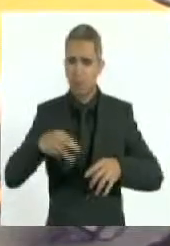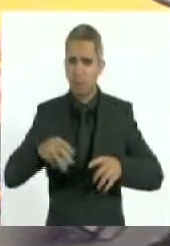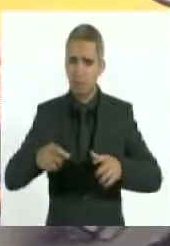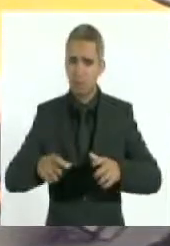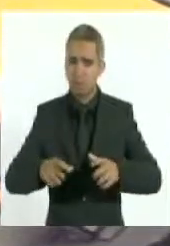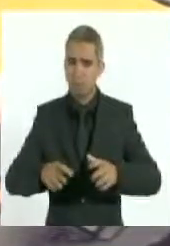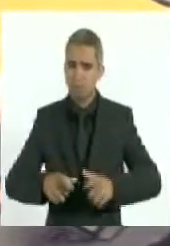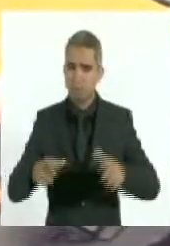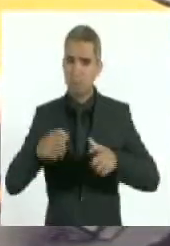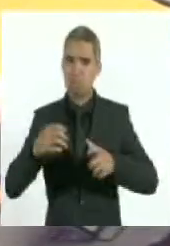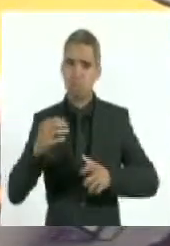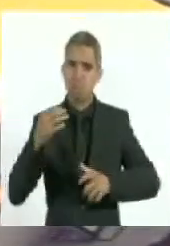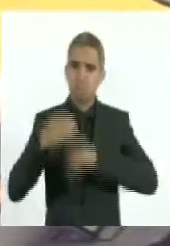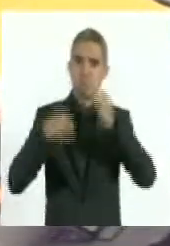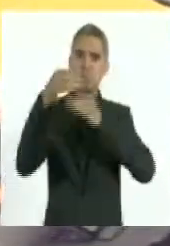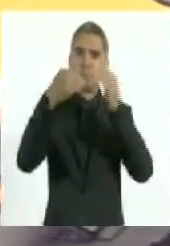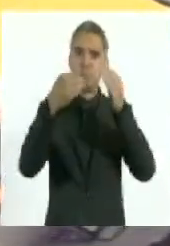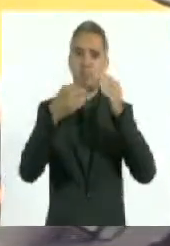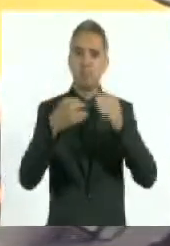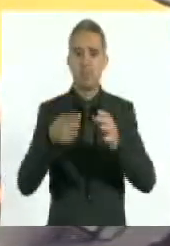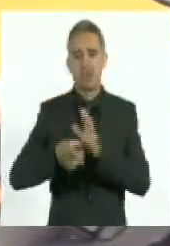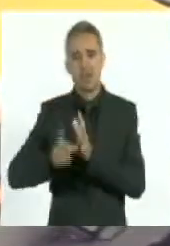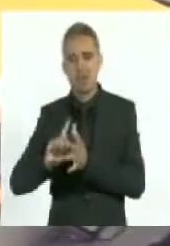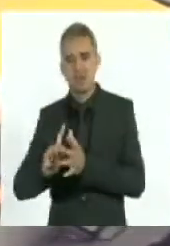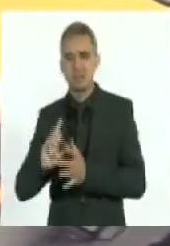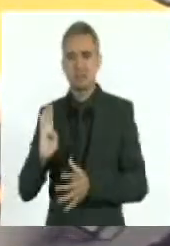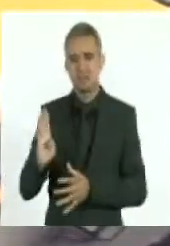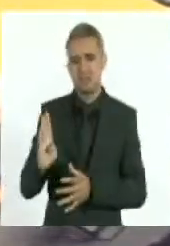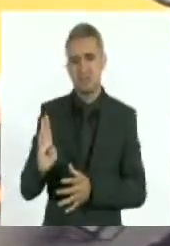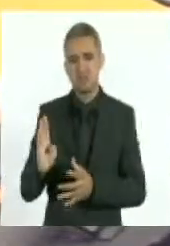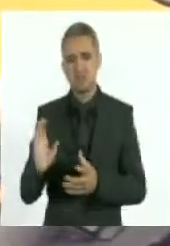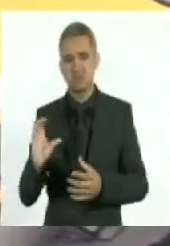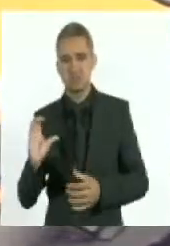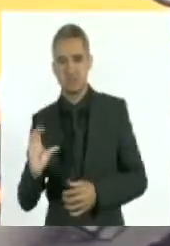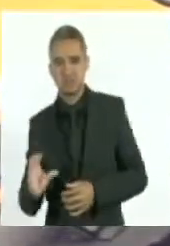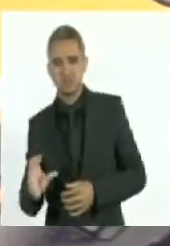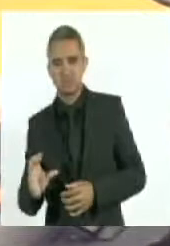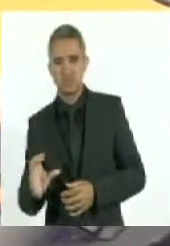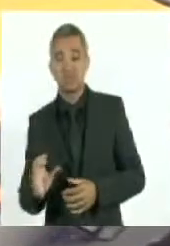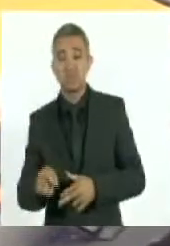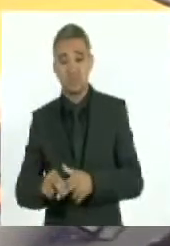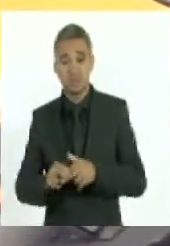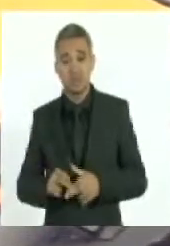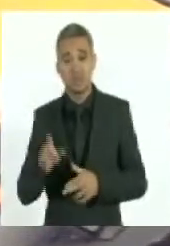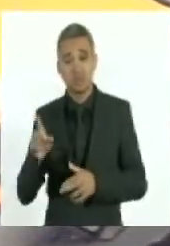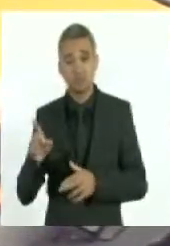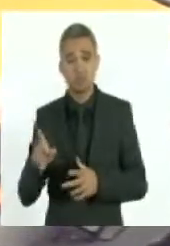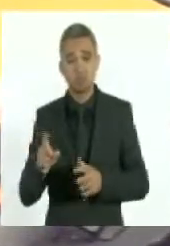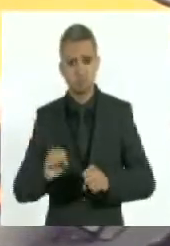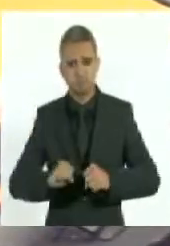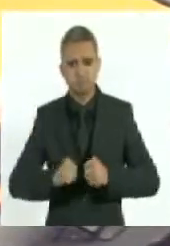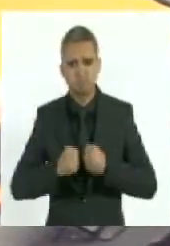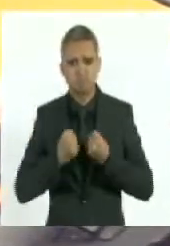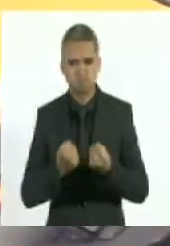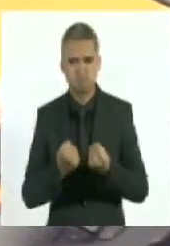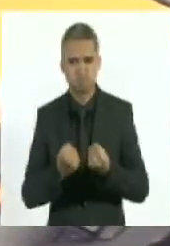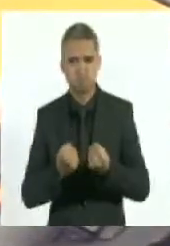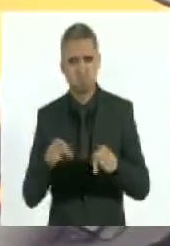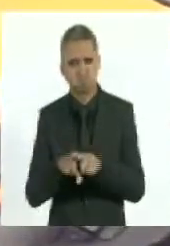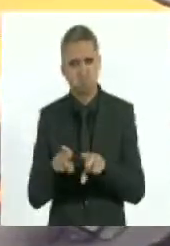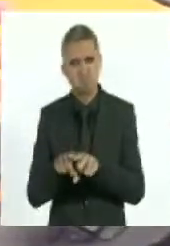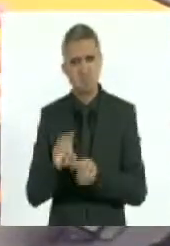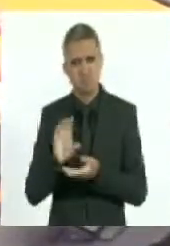que costumeiramente disputava a Série D, C, e Vossa Excelência realmente, com seu poder